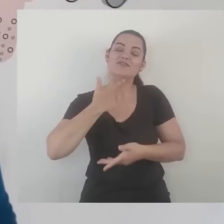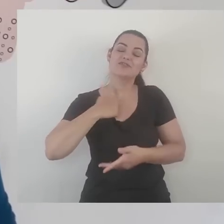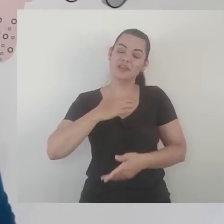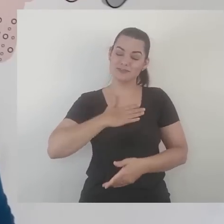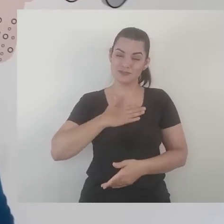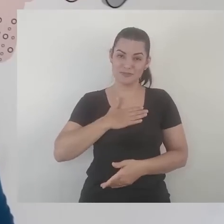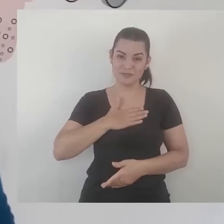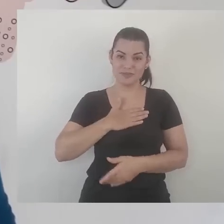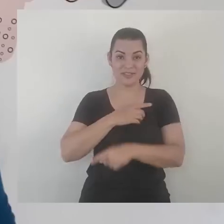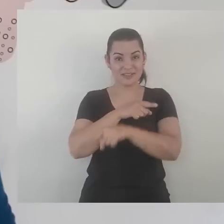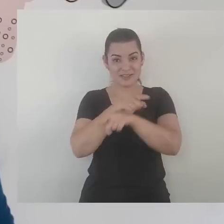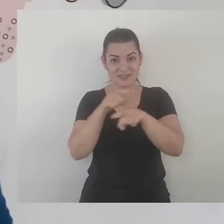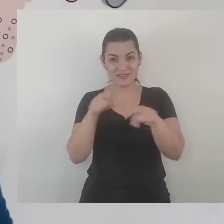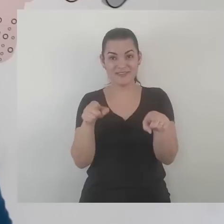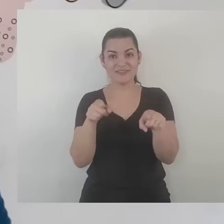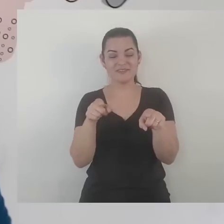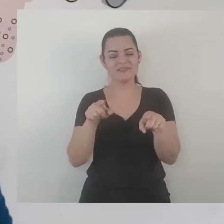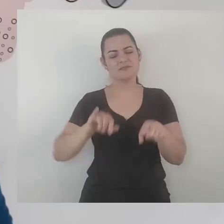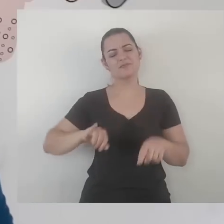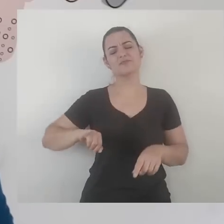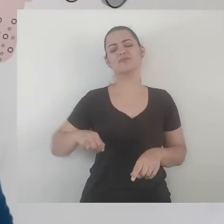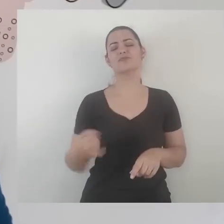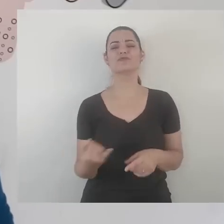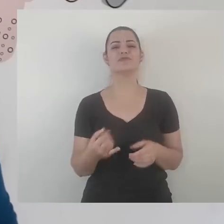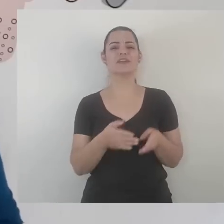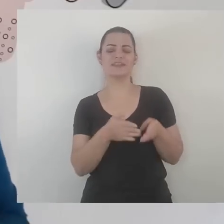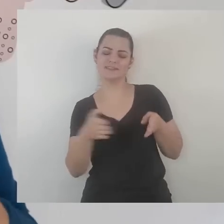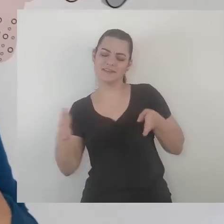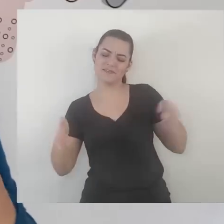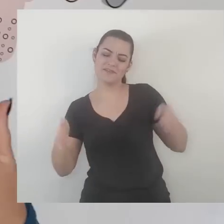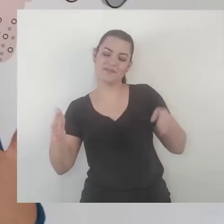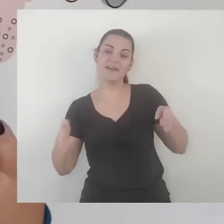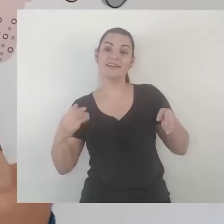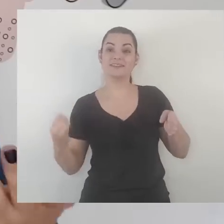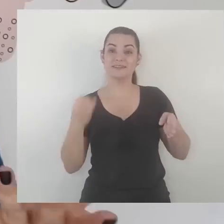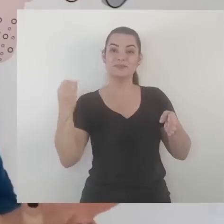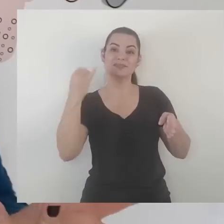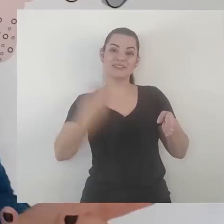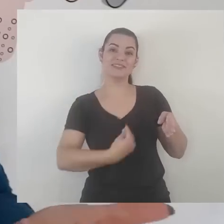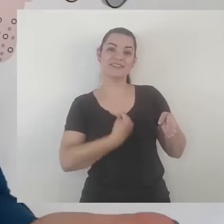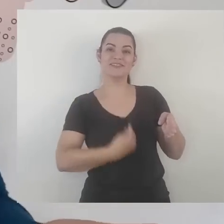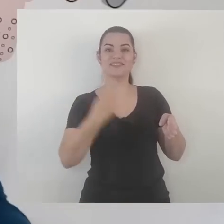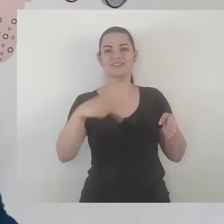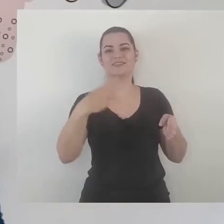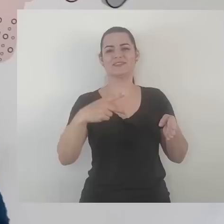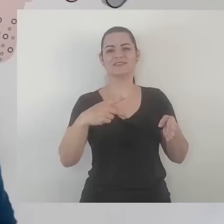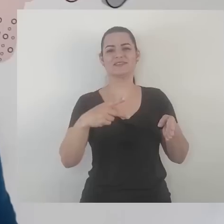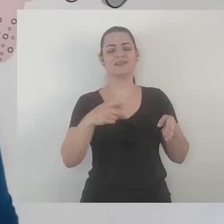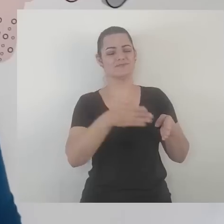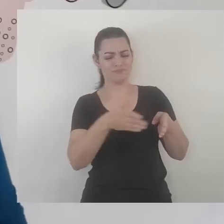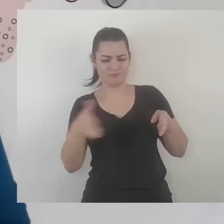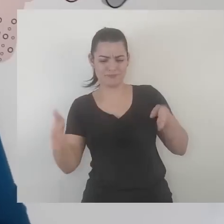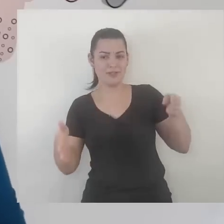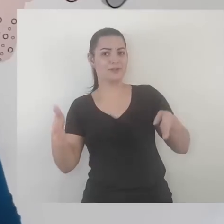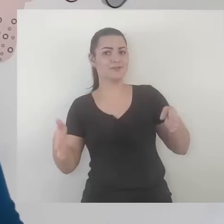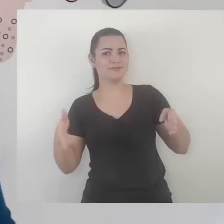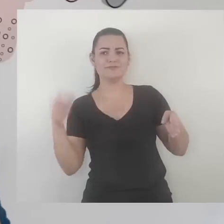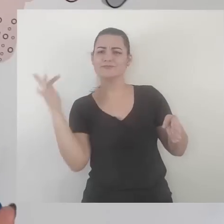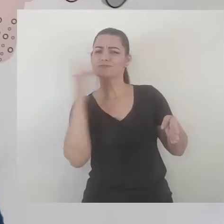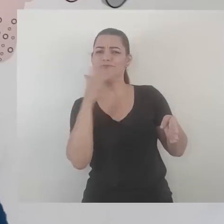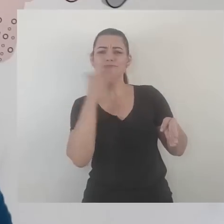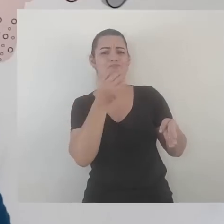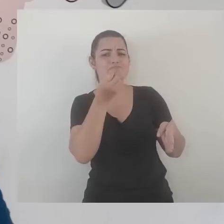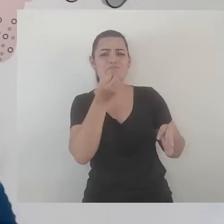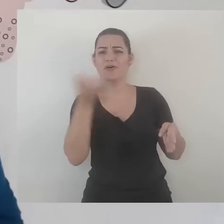aproveitar muito essa fase da vida de vocês. Não existe período mais gostoso para